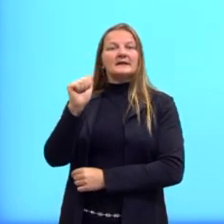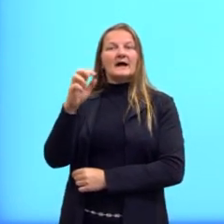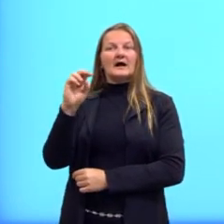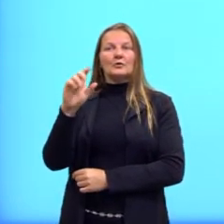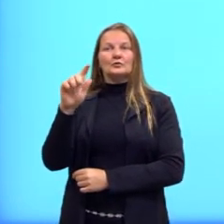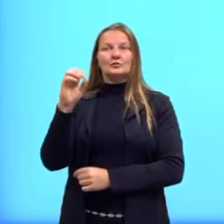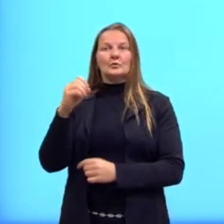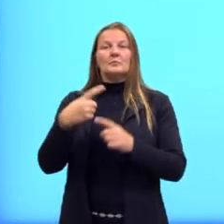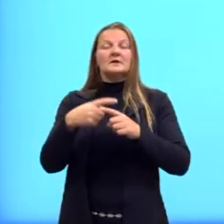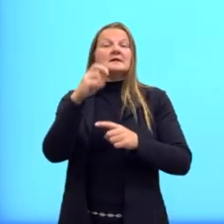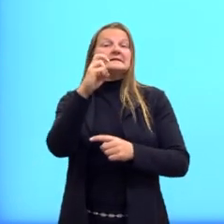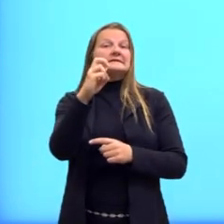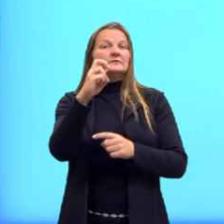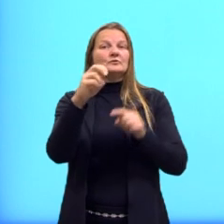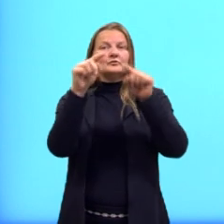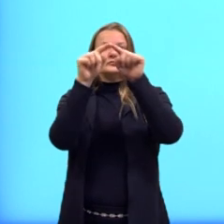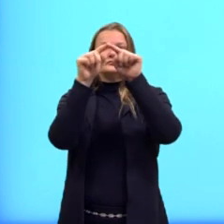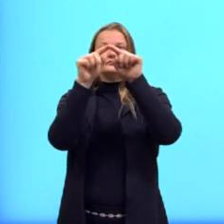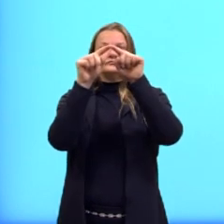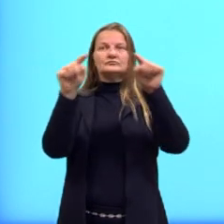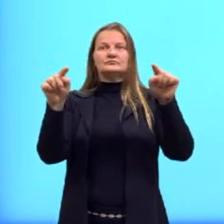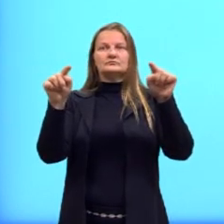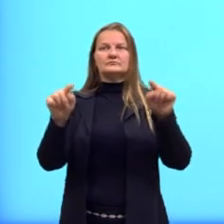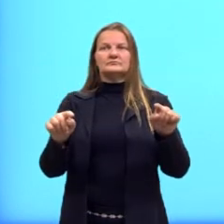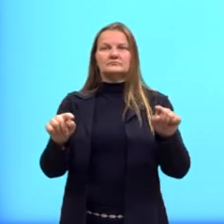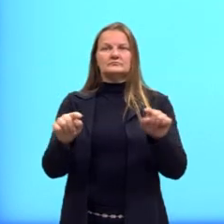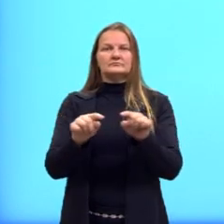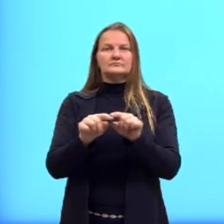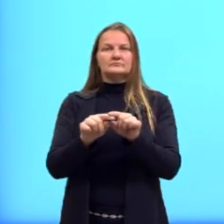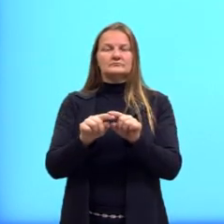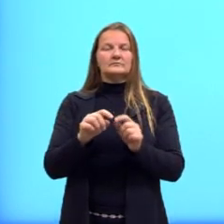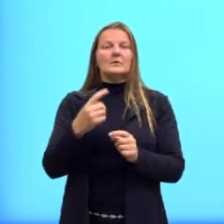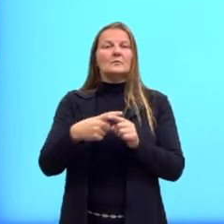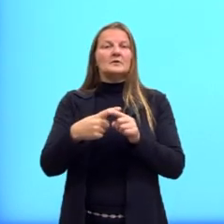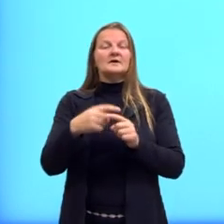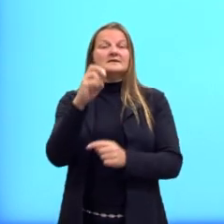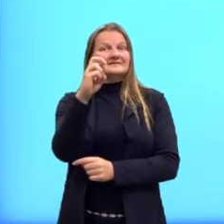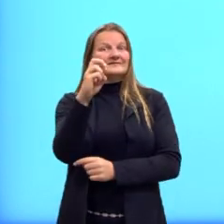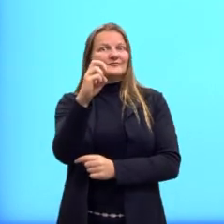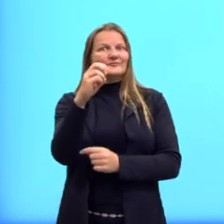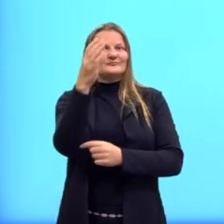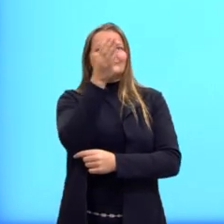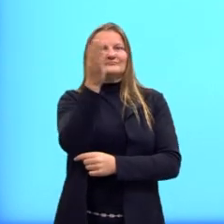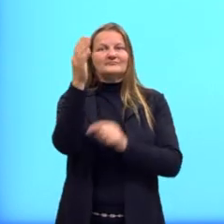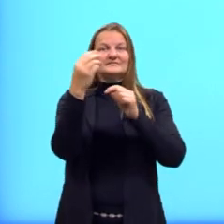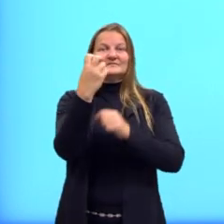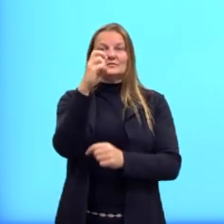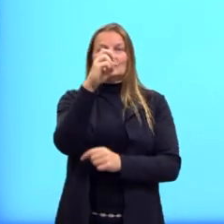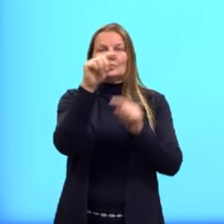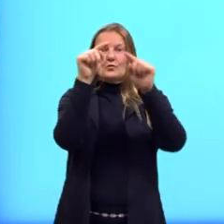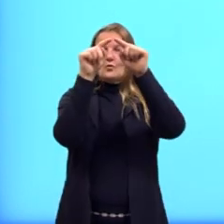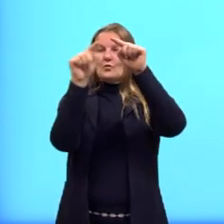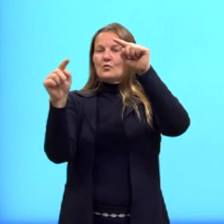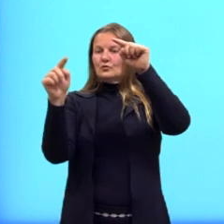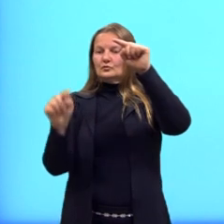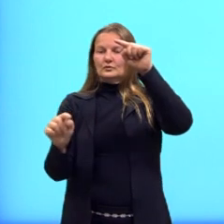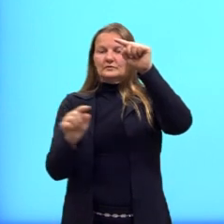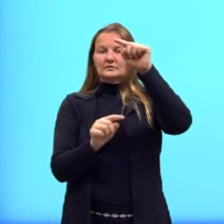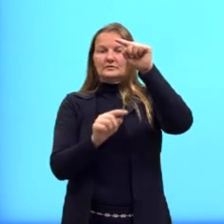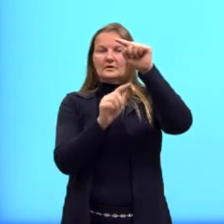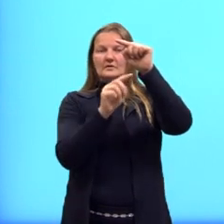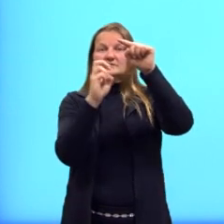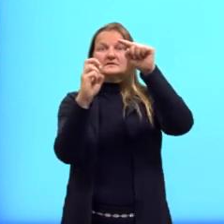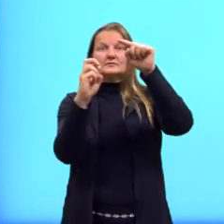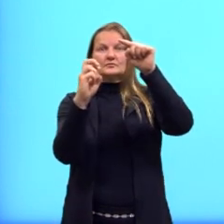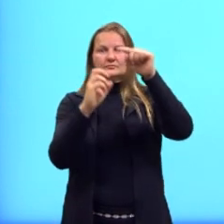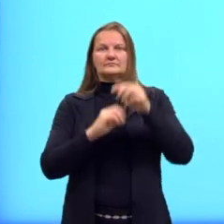e a palavrinha regular ao lado então Pentágono regular para né dizer que aquela figura